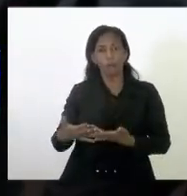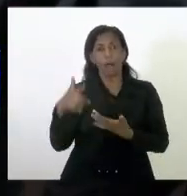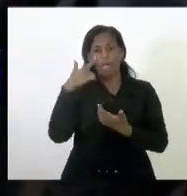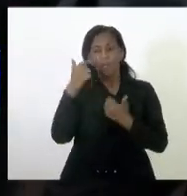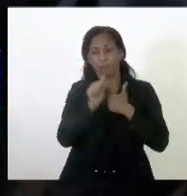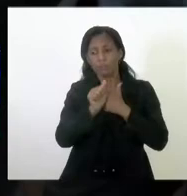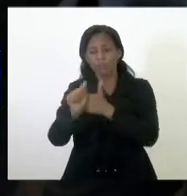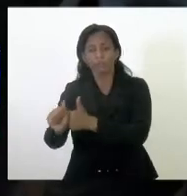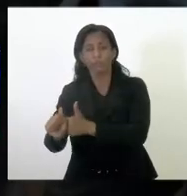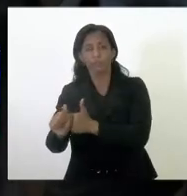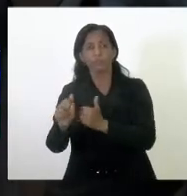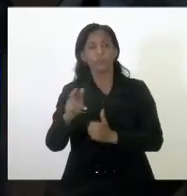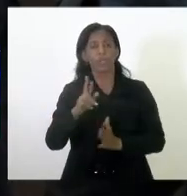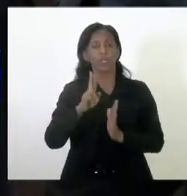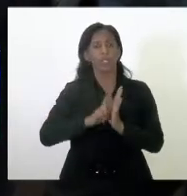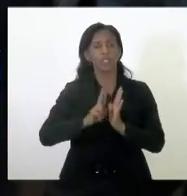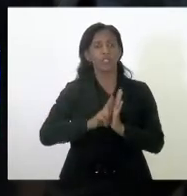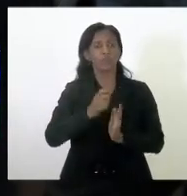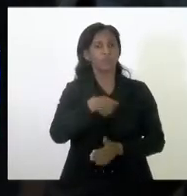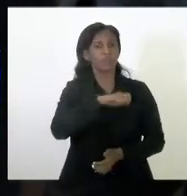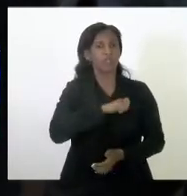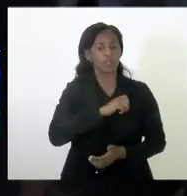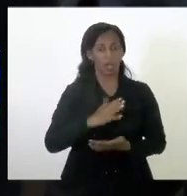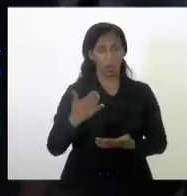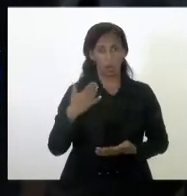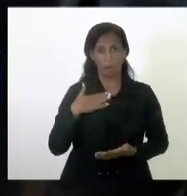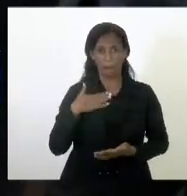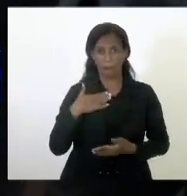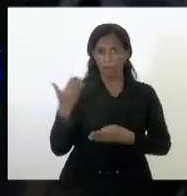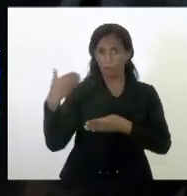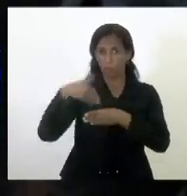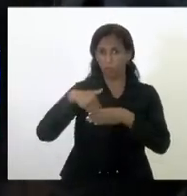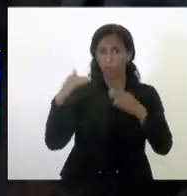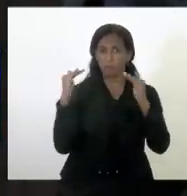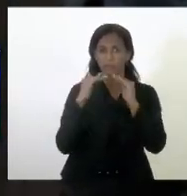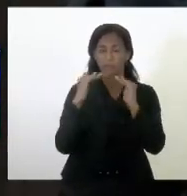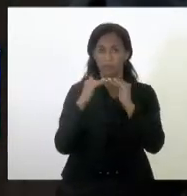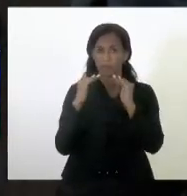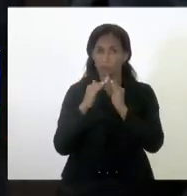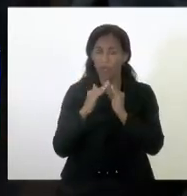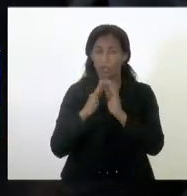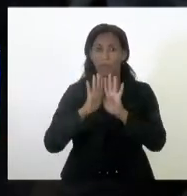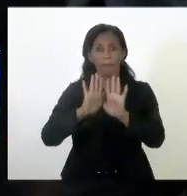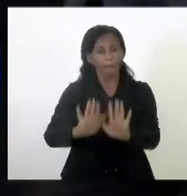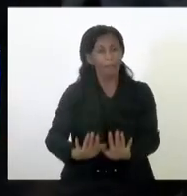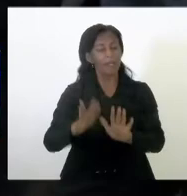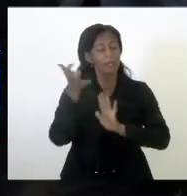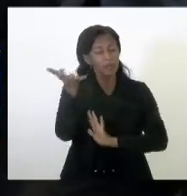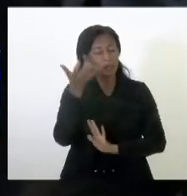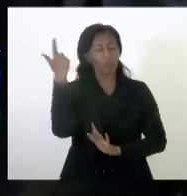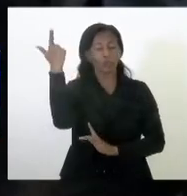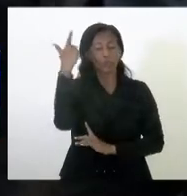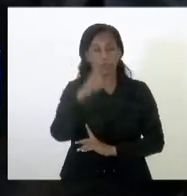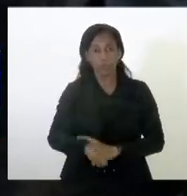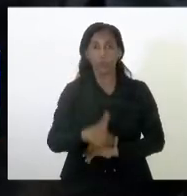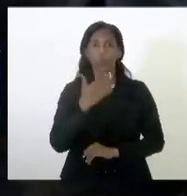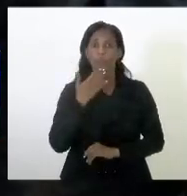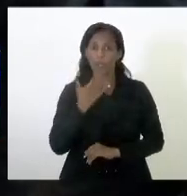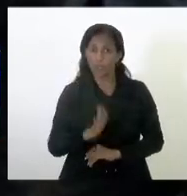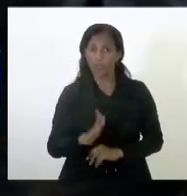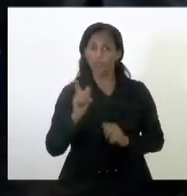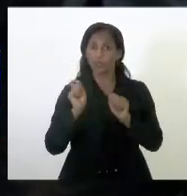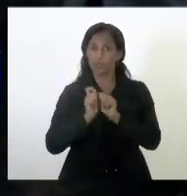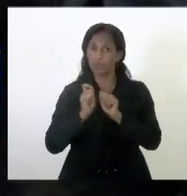regime de recuperação fiscal. Então, no mérito, meu voto é favorável, senhor presidente, mas já quero mais uma vez reiterar o pedido que fiz